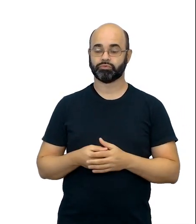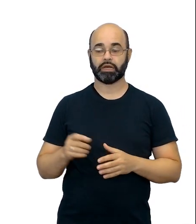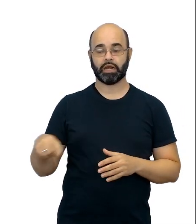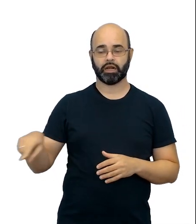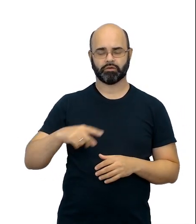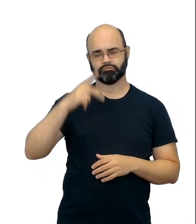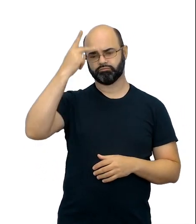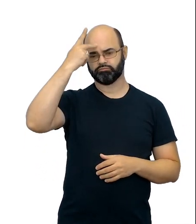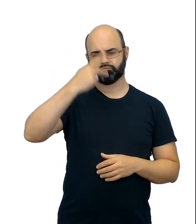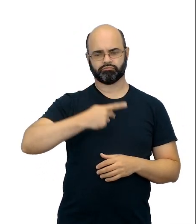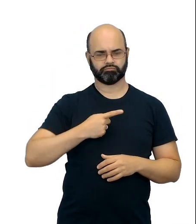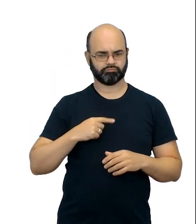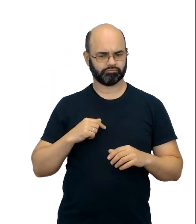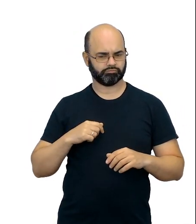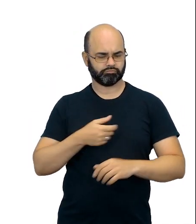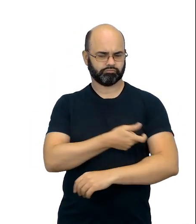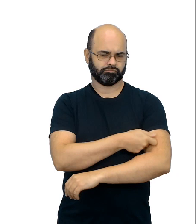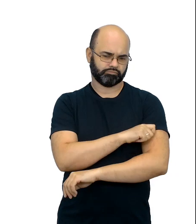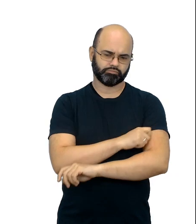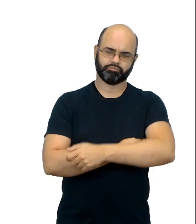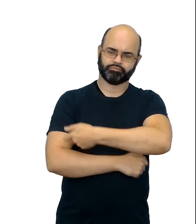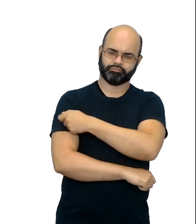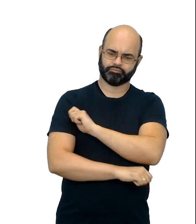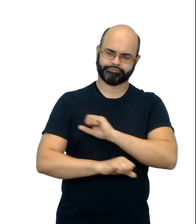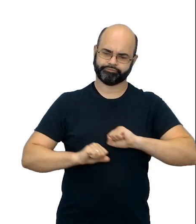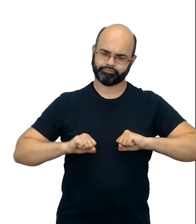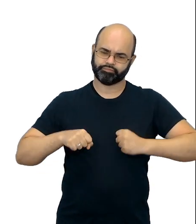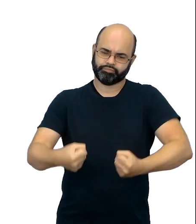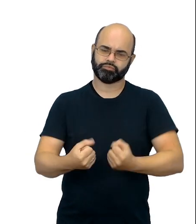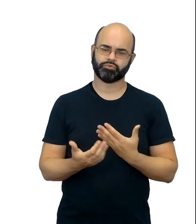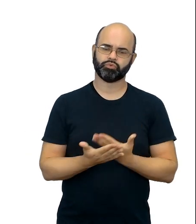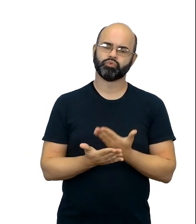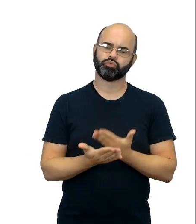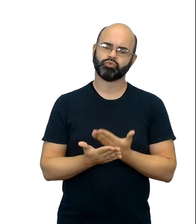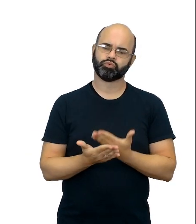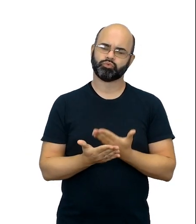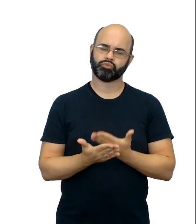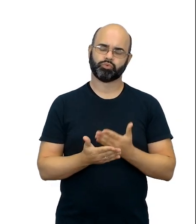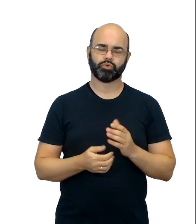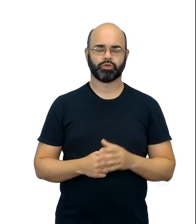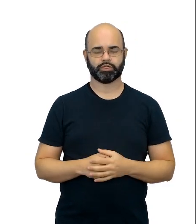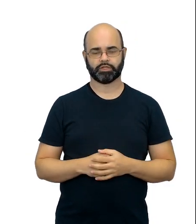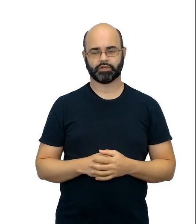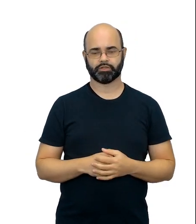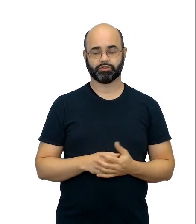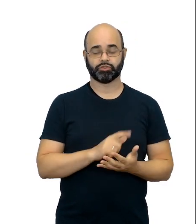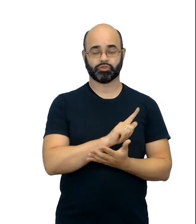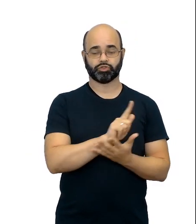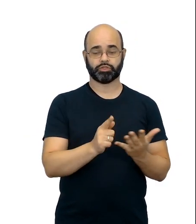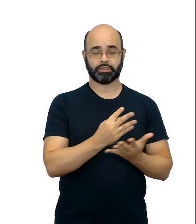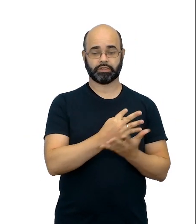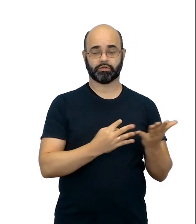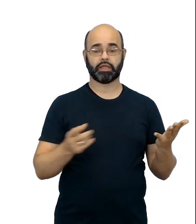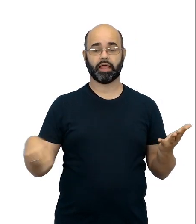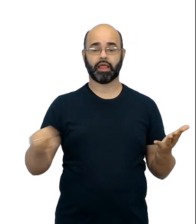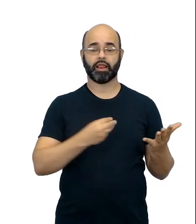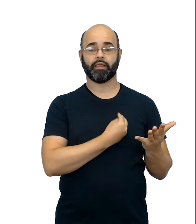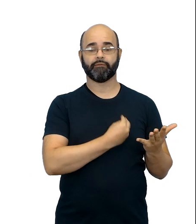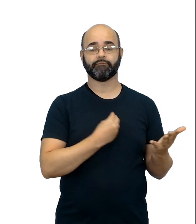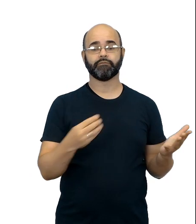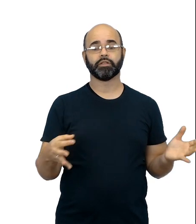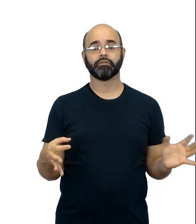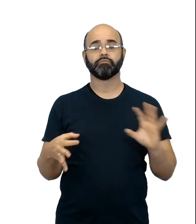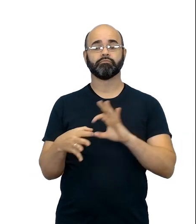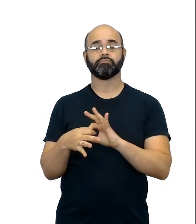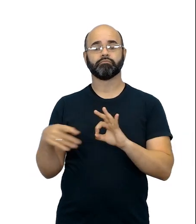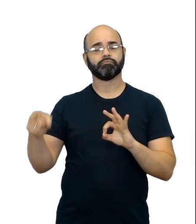e, portanto, compreender melhor o sentido, né, o sentido dos gêneros textuais na vida deles.